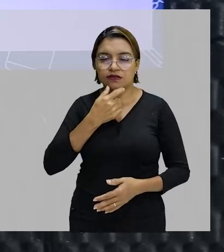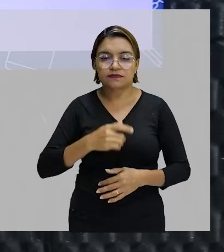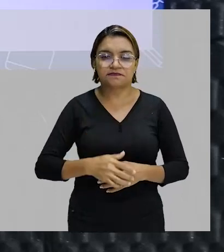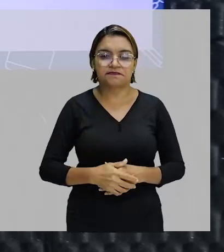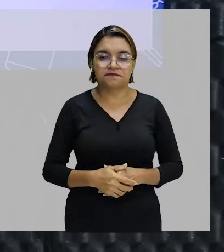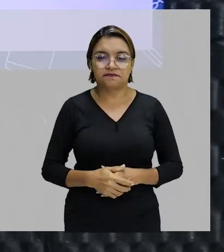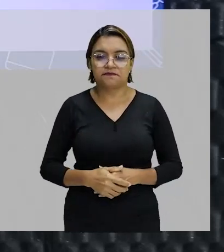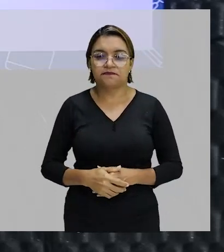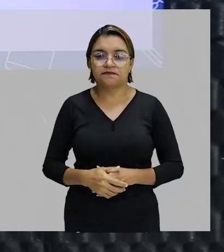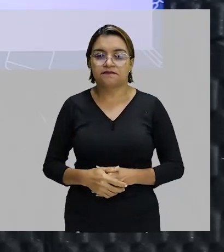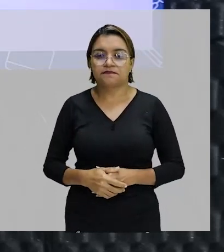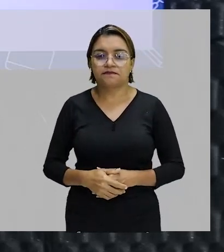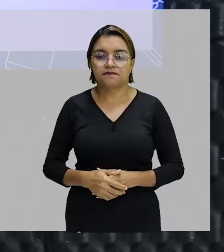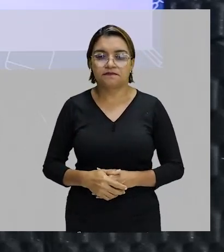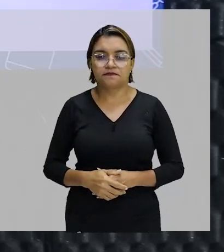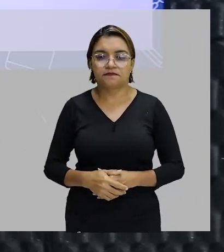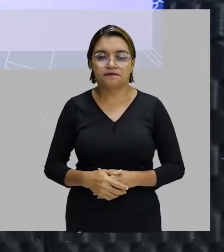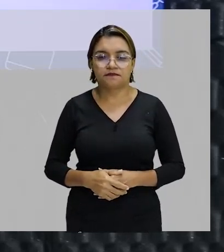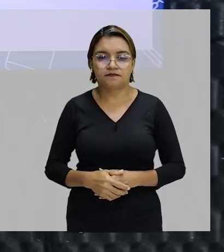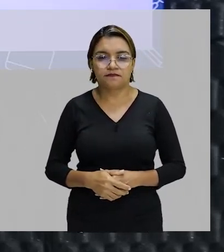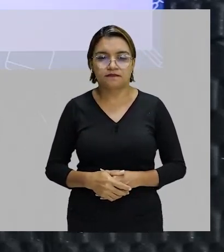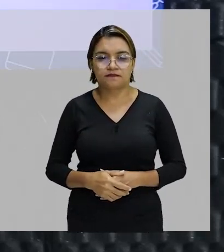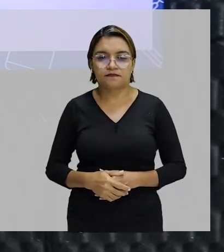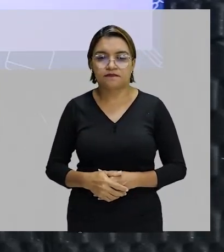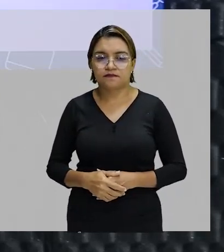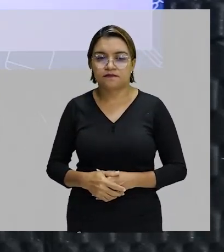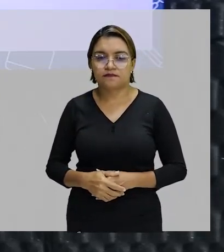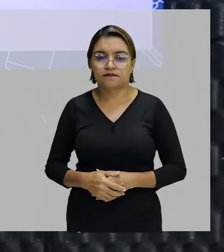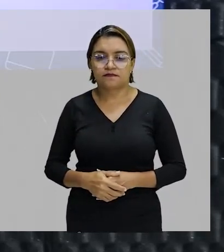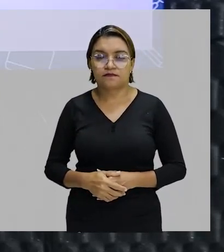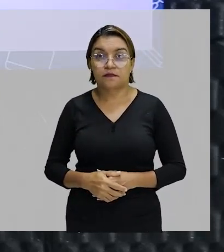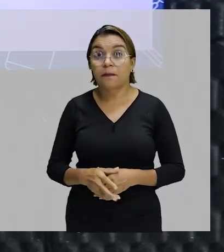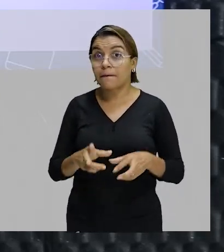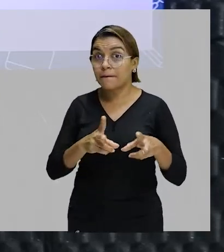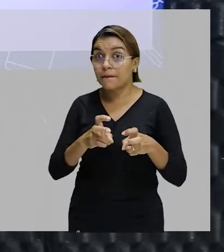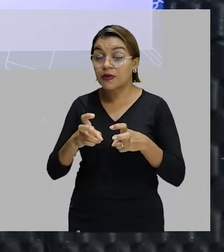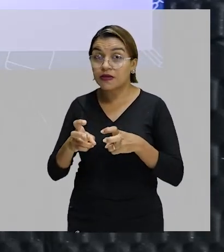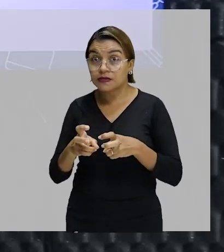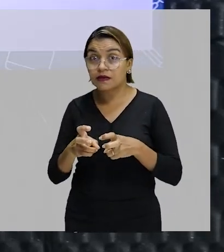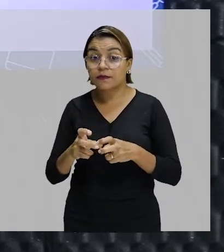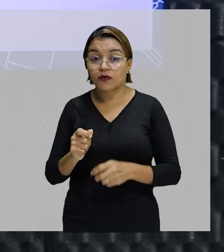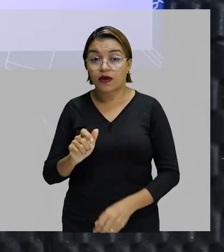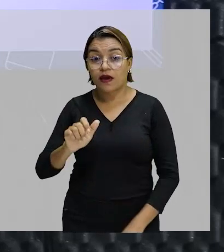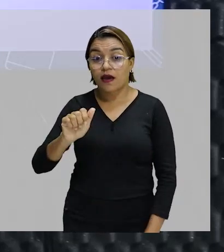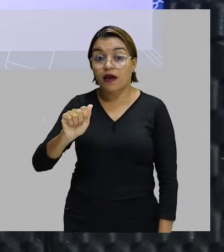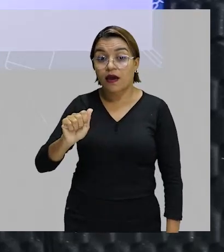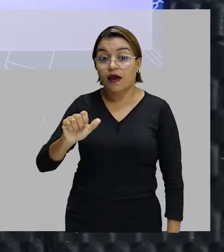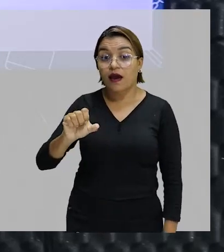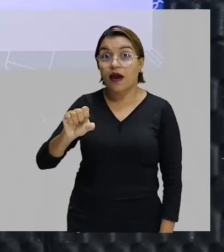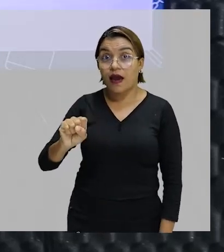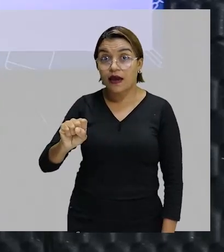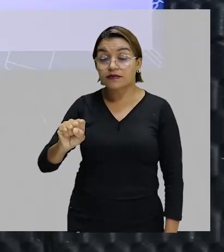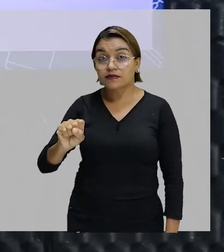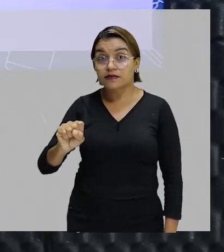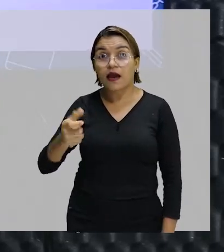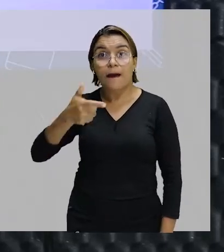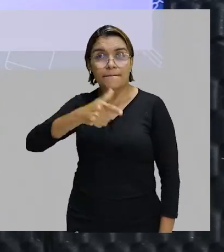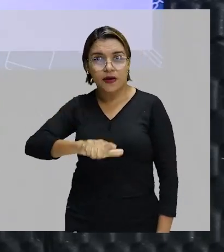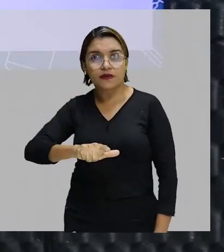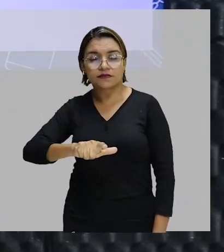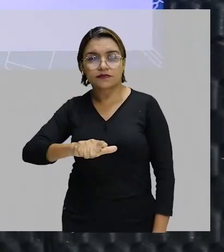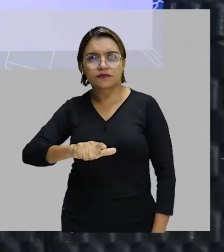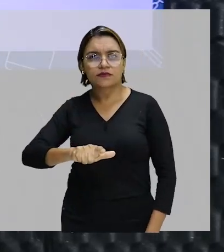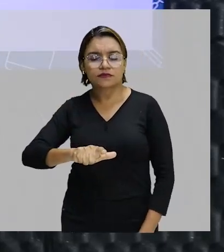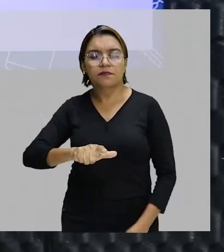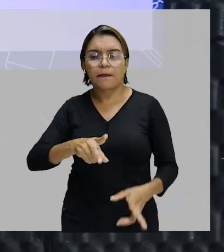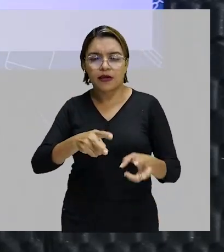walk as fast as his father. Então, vocês percebem a repetição do as e as. Esse as e as